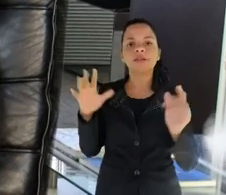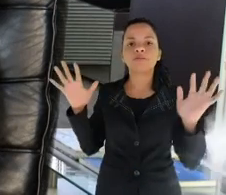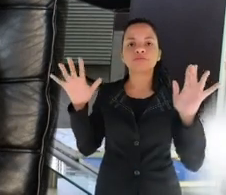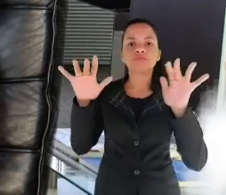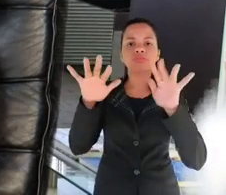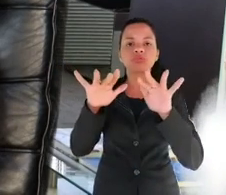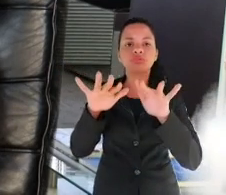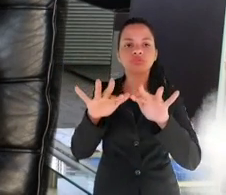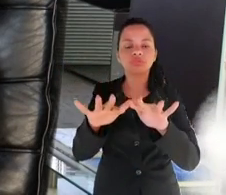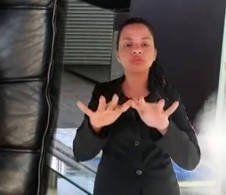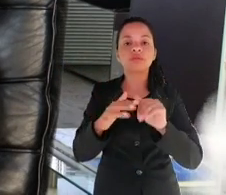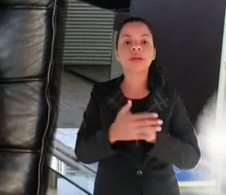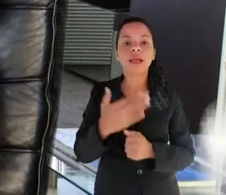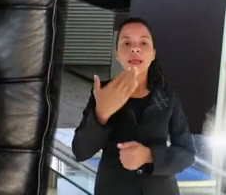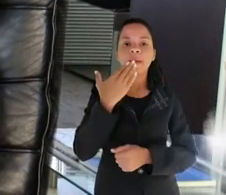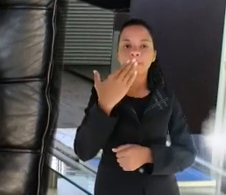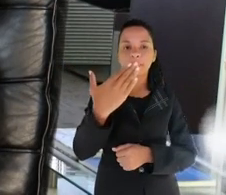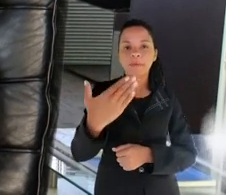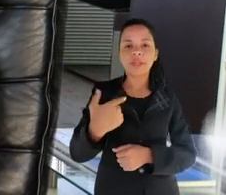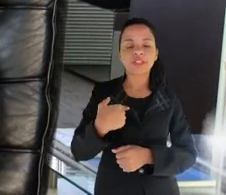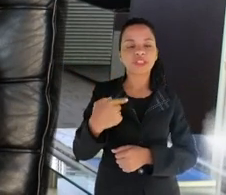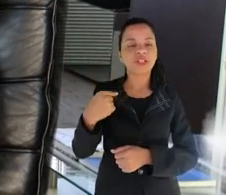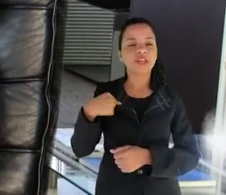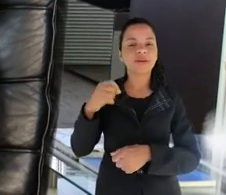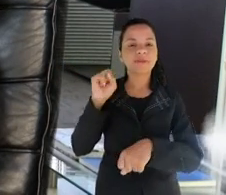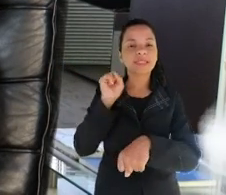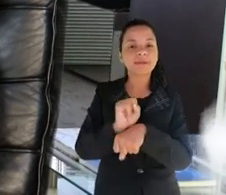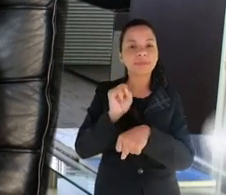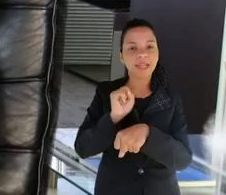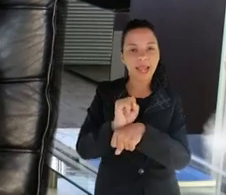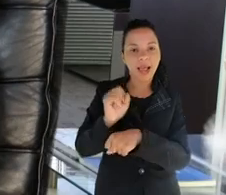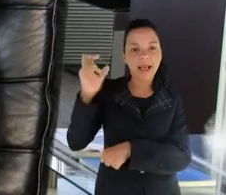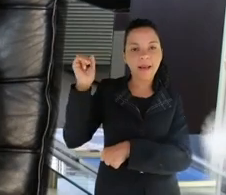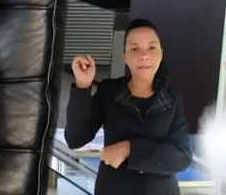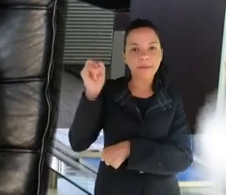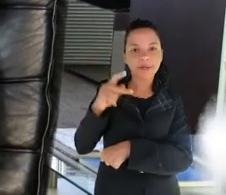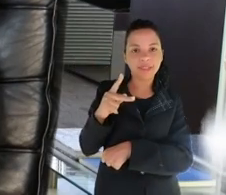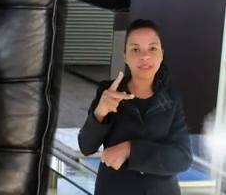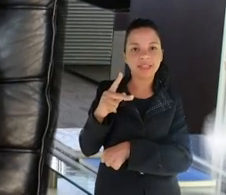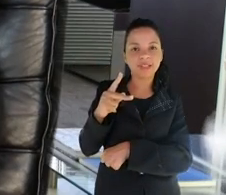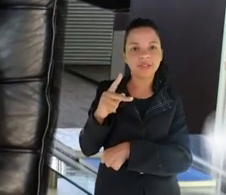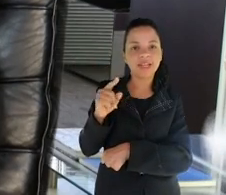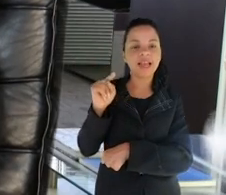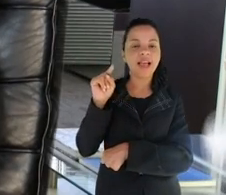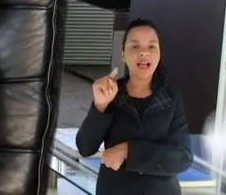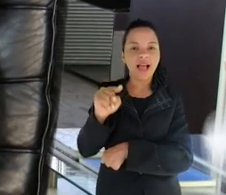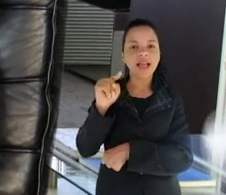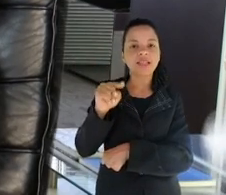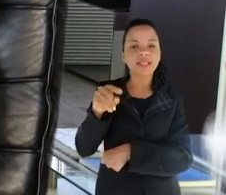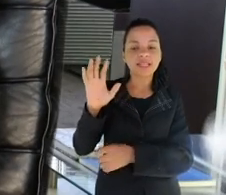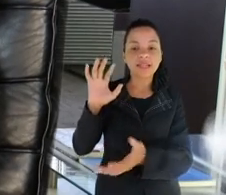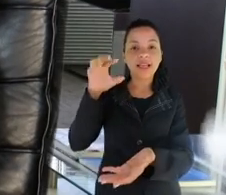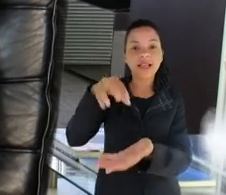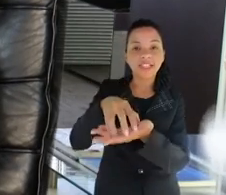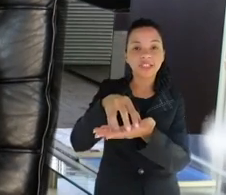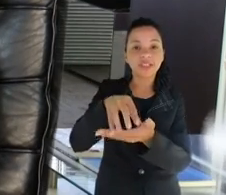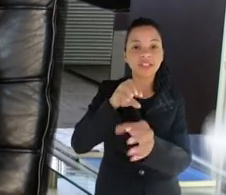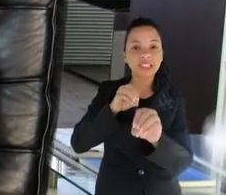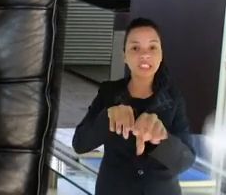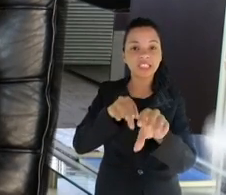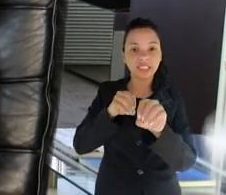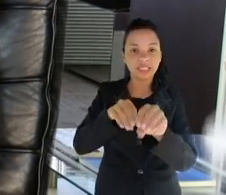pediram que eu fosse esperar a minha aposentadoria na Regional de Ensino de Taguatinga e desse